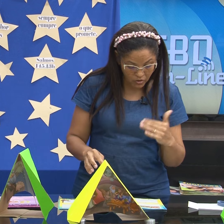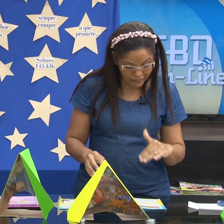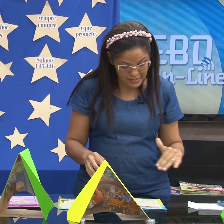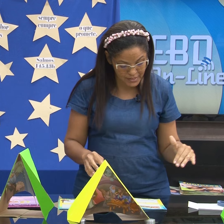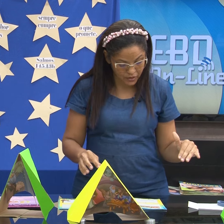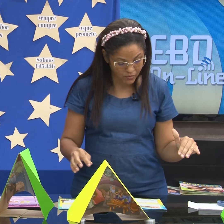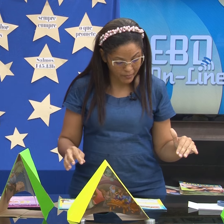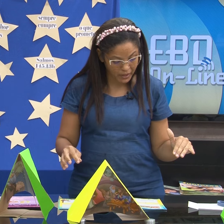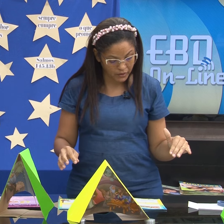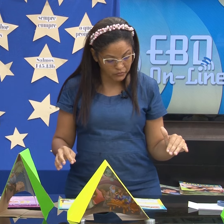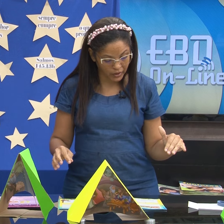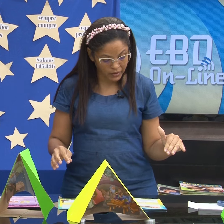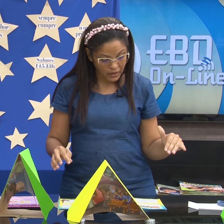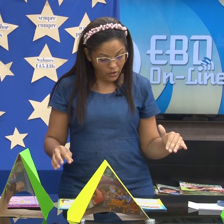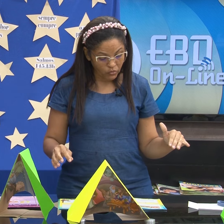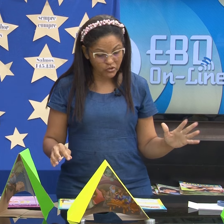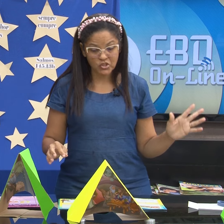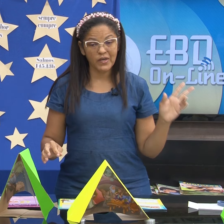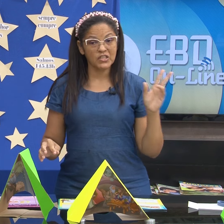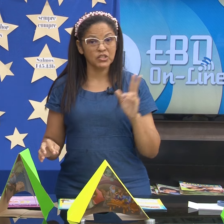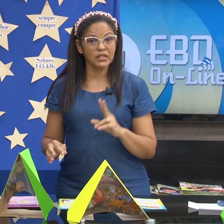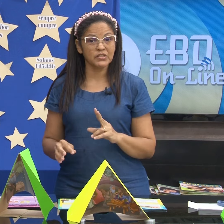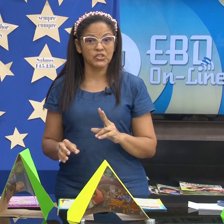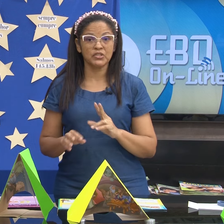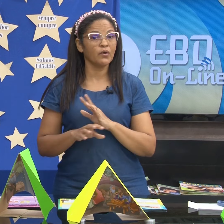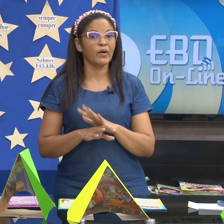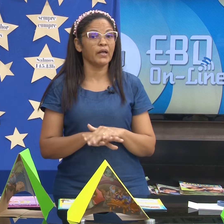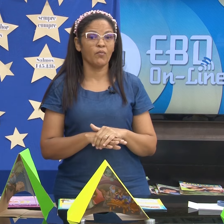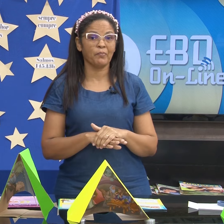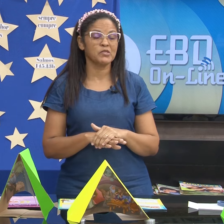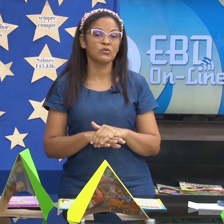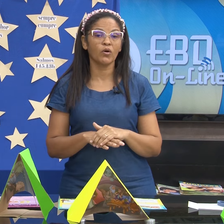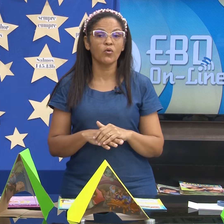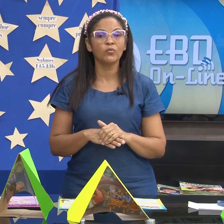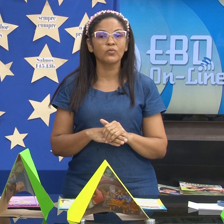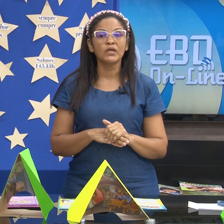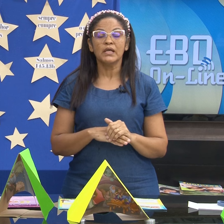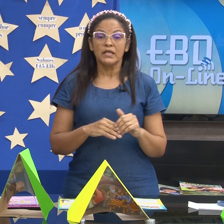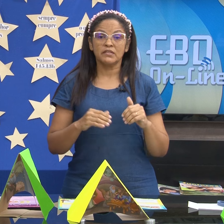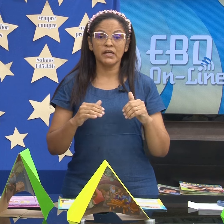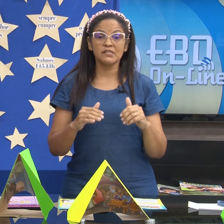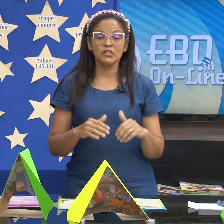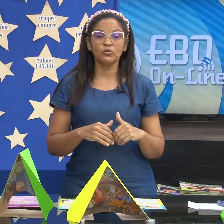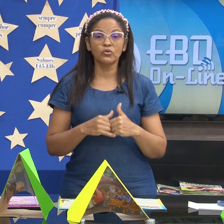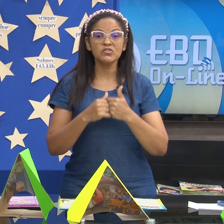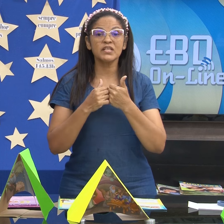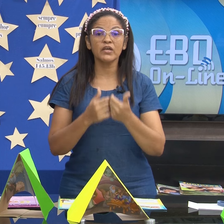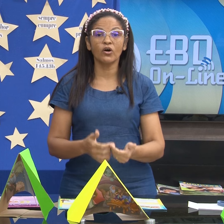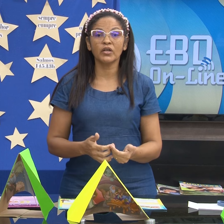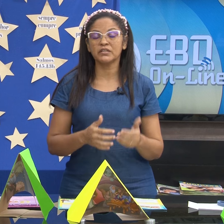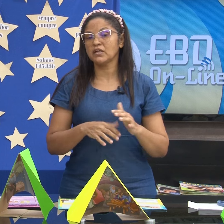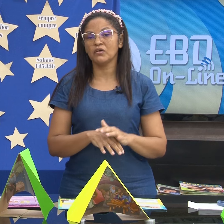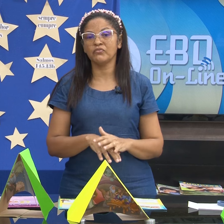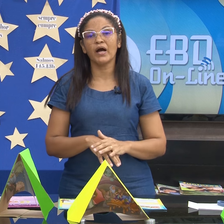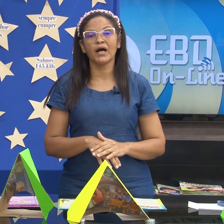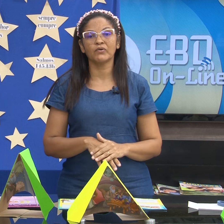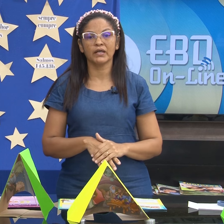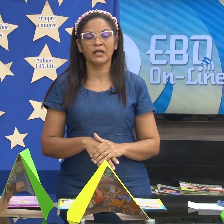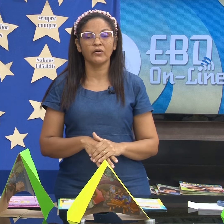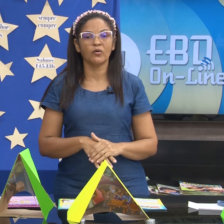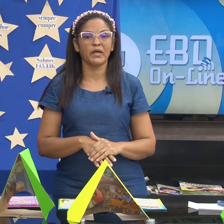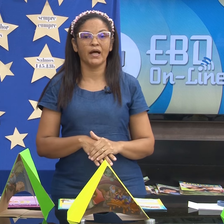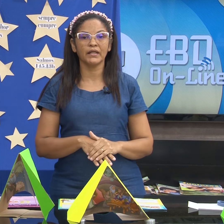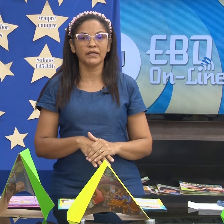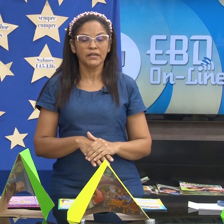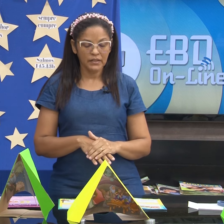começou a conversar com Abraão né um dos Viajantes não era uma pessoa comum tinha sido o senhor que tinha enviado